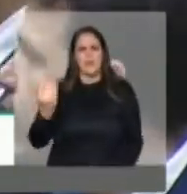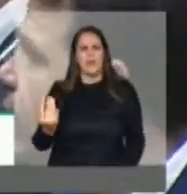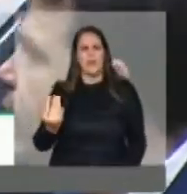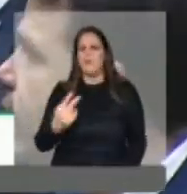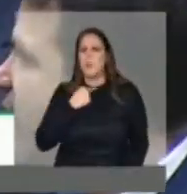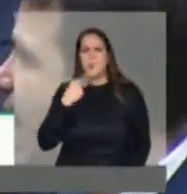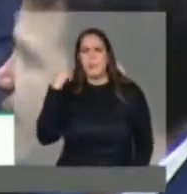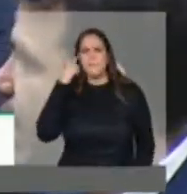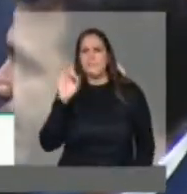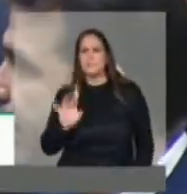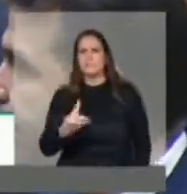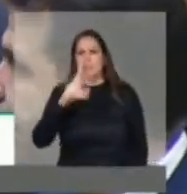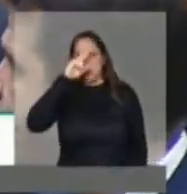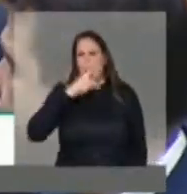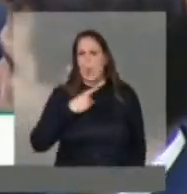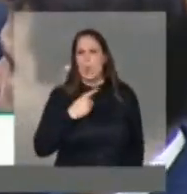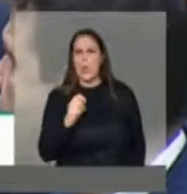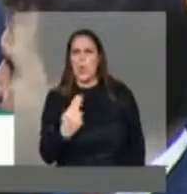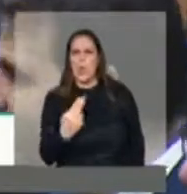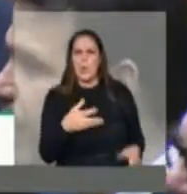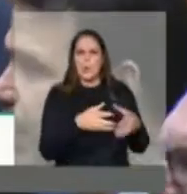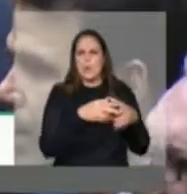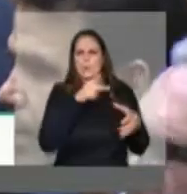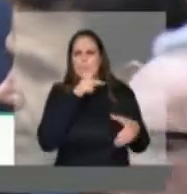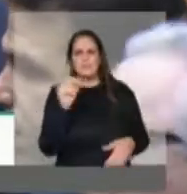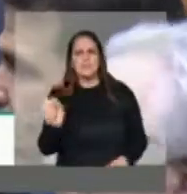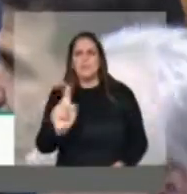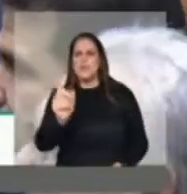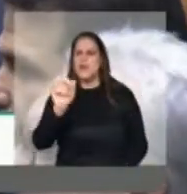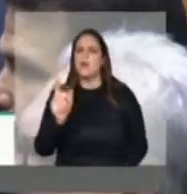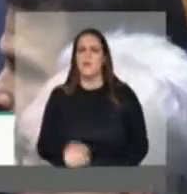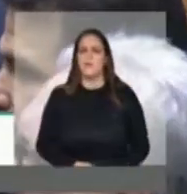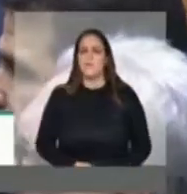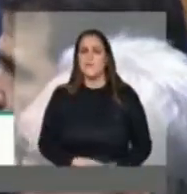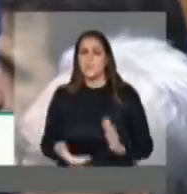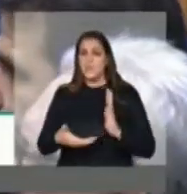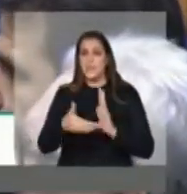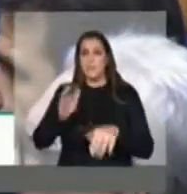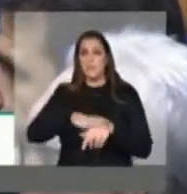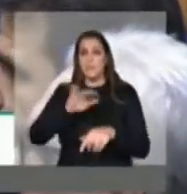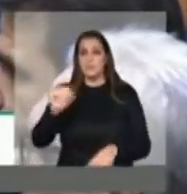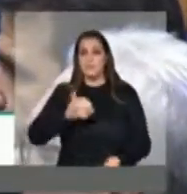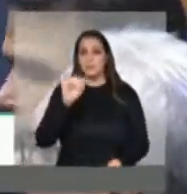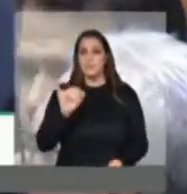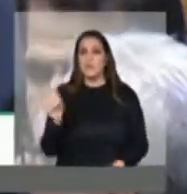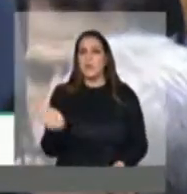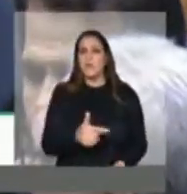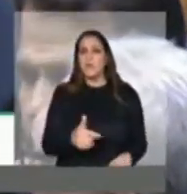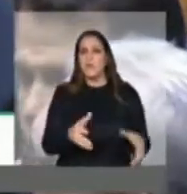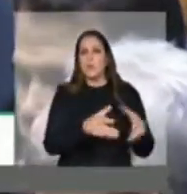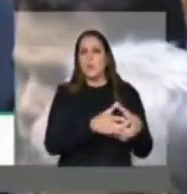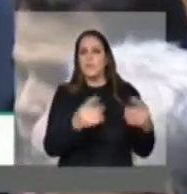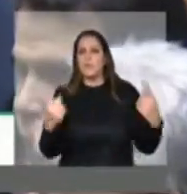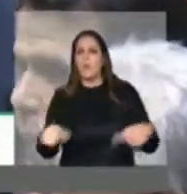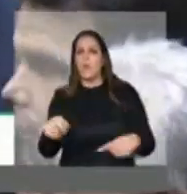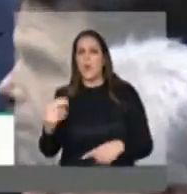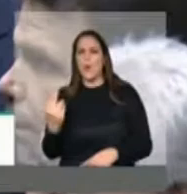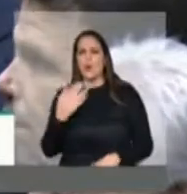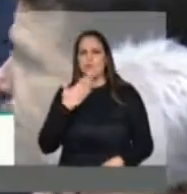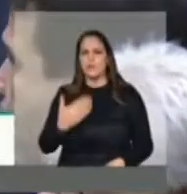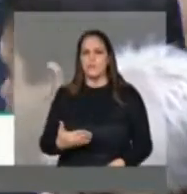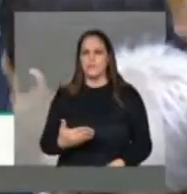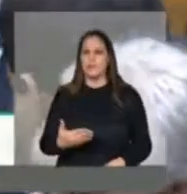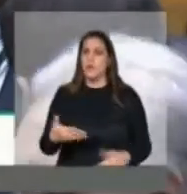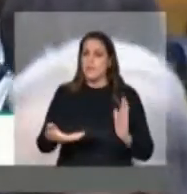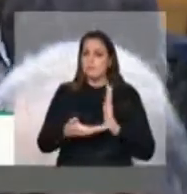O parecer do deputado Paulo Abiaquel, do PSDB de Minas Gerais, é para o arquivamento da denúncia. Por isso,